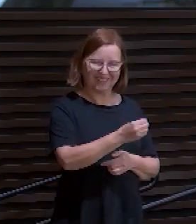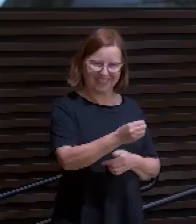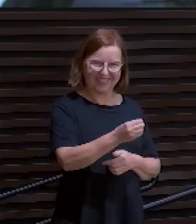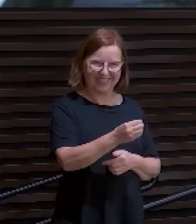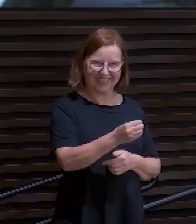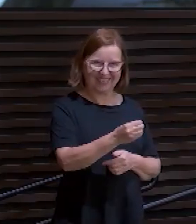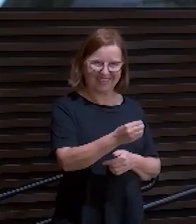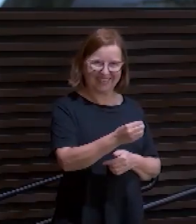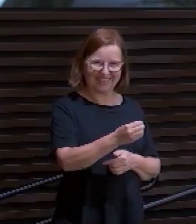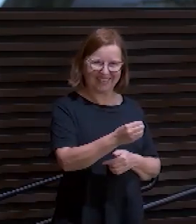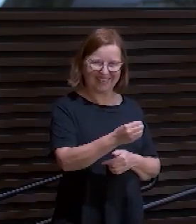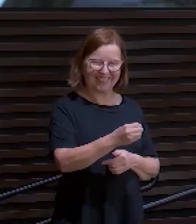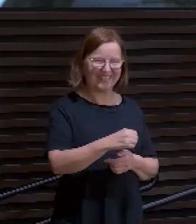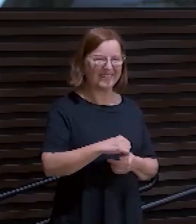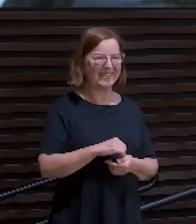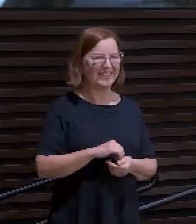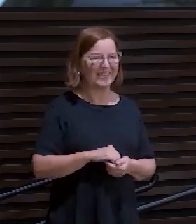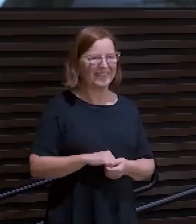filhos.